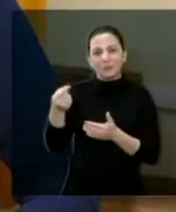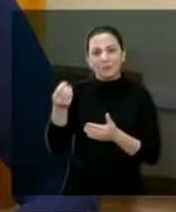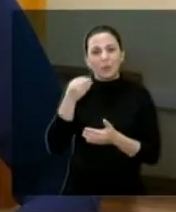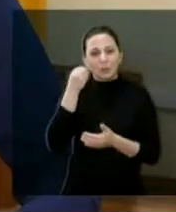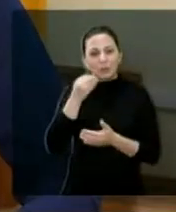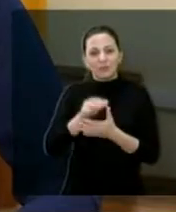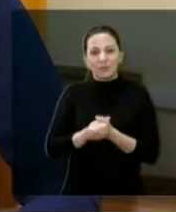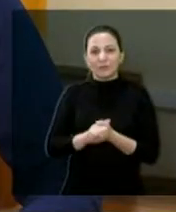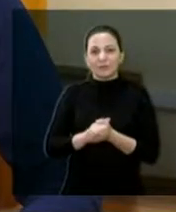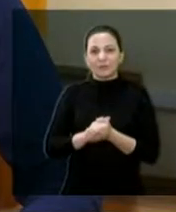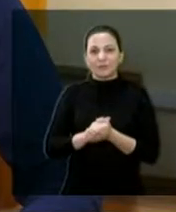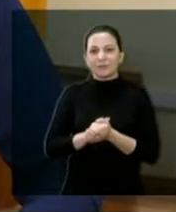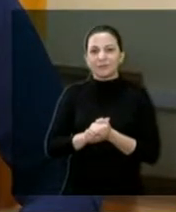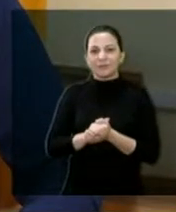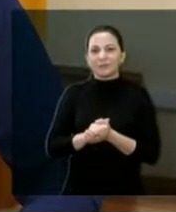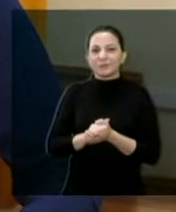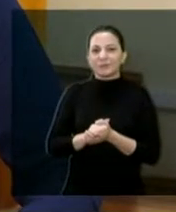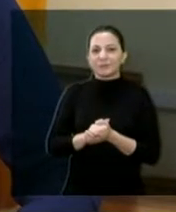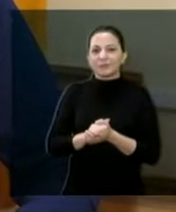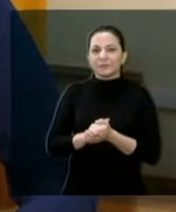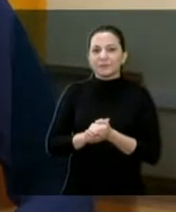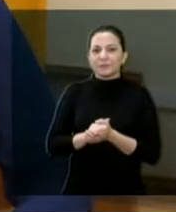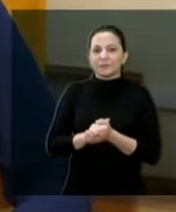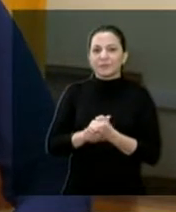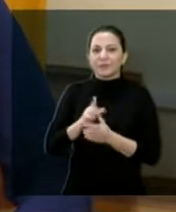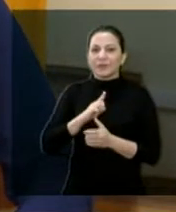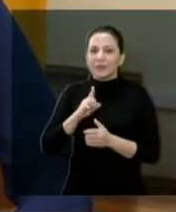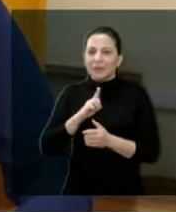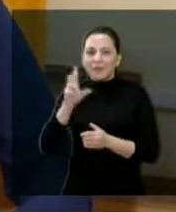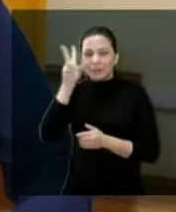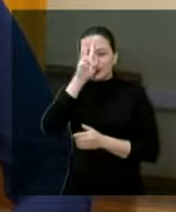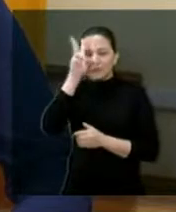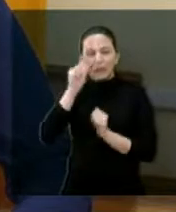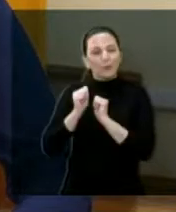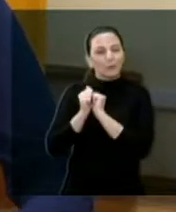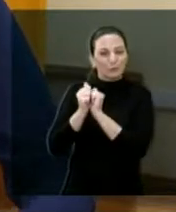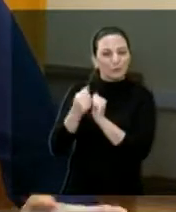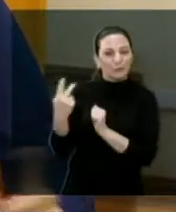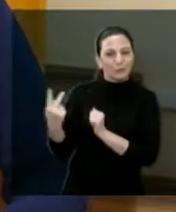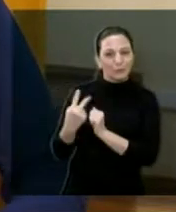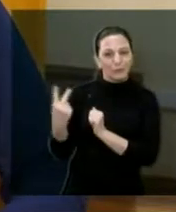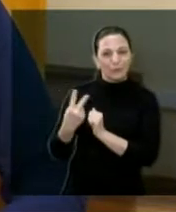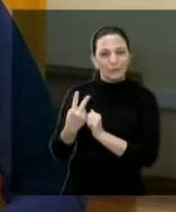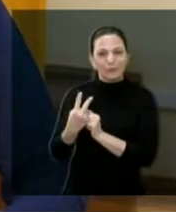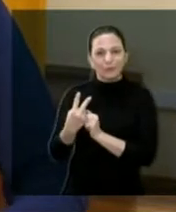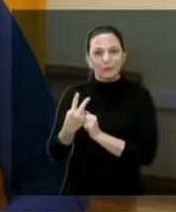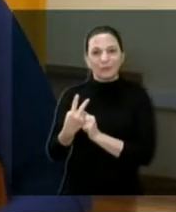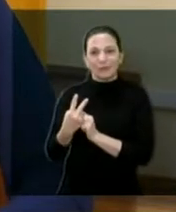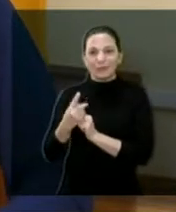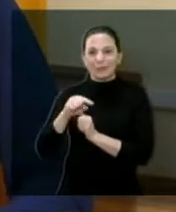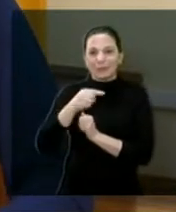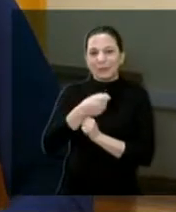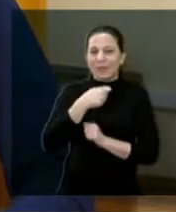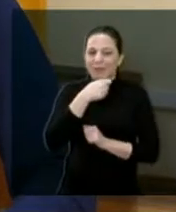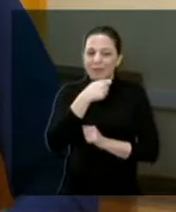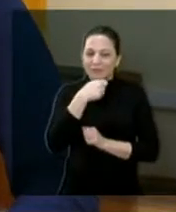né? Tem. Você sabe porque nós vivemos juntos, nós temos histórias também. Tá certo. Até um dia nós vamos fazer uma entrevista com